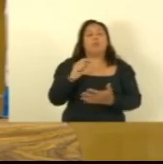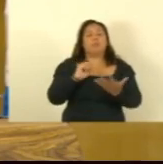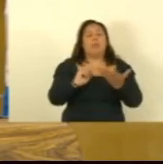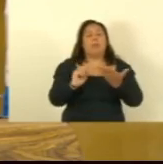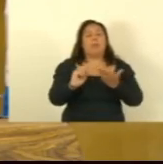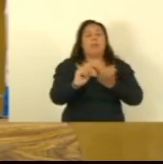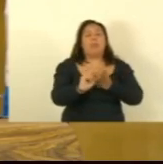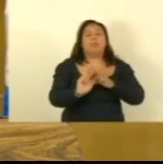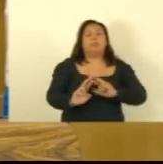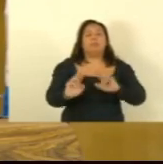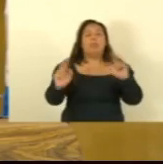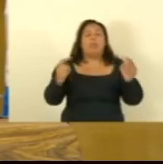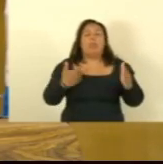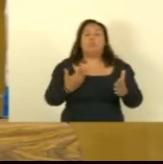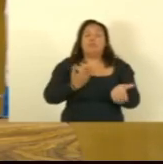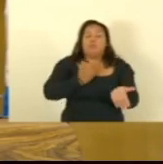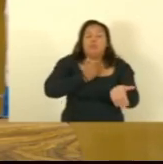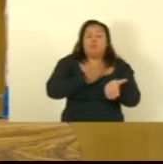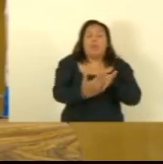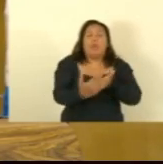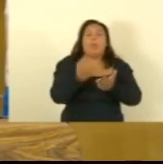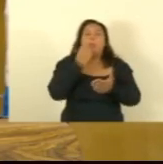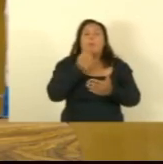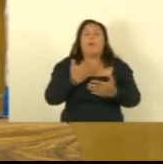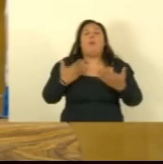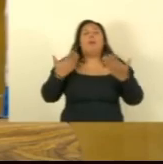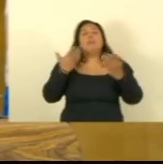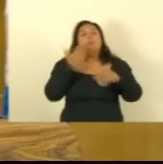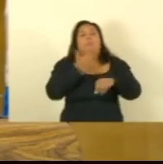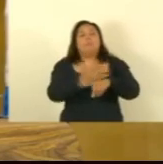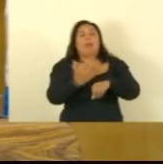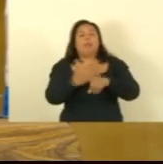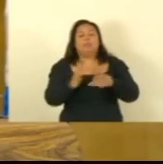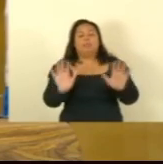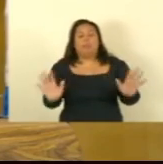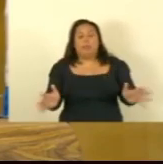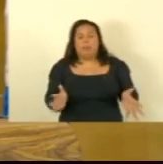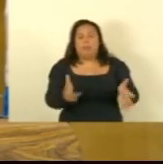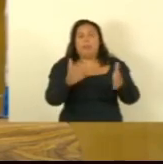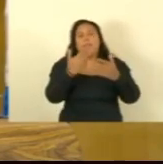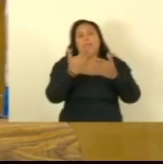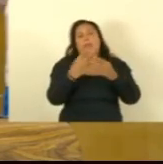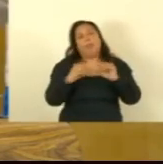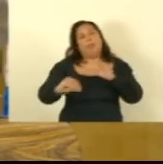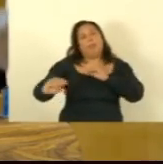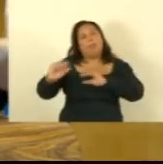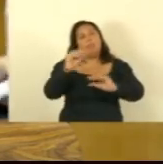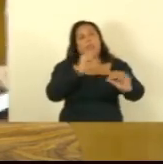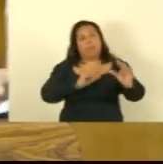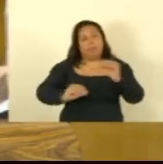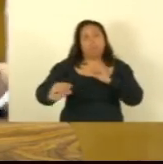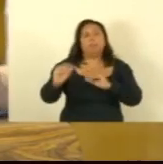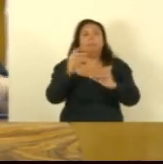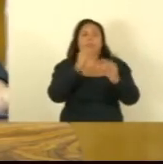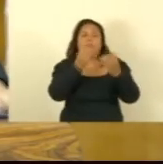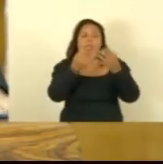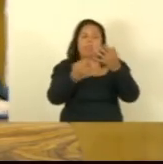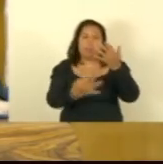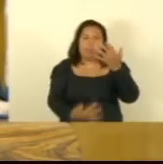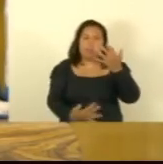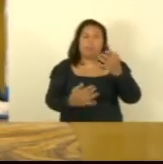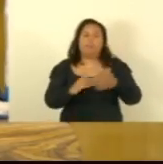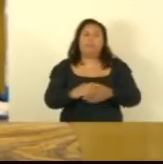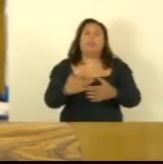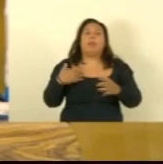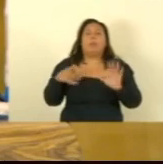de boas práticas que promovam blá blá blá blá blá blá blá blá blá blá blá blá